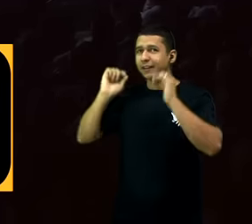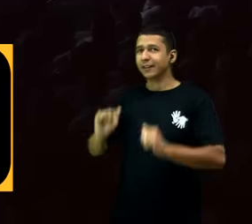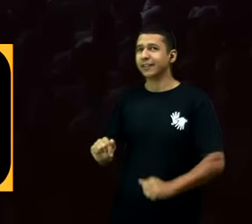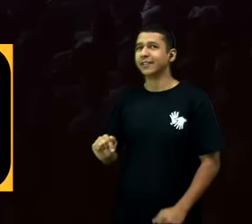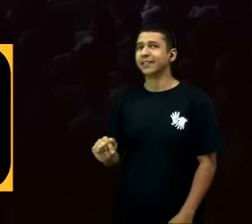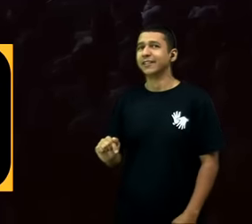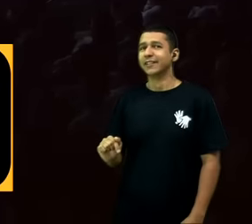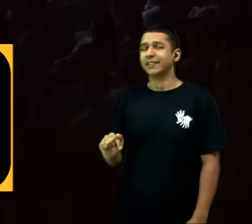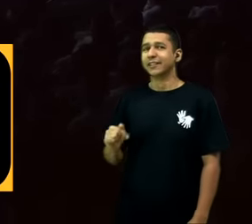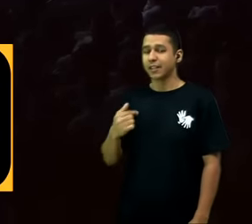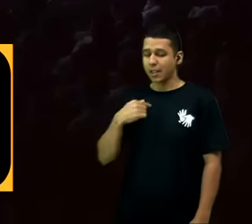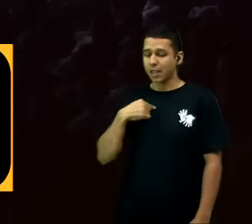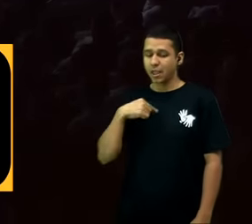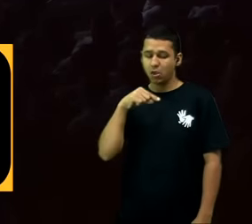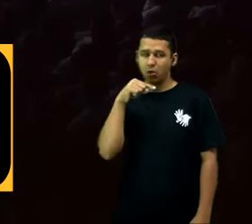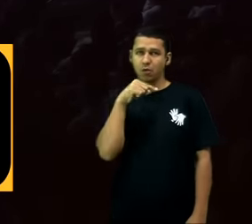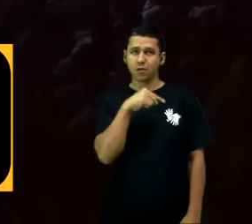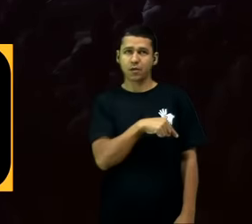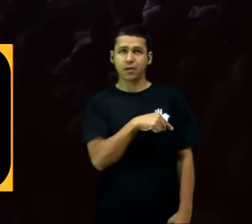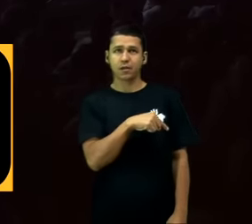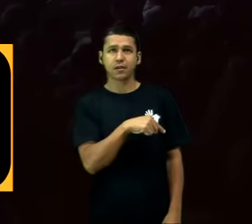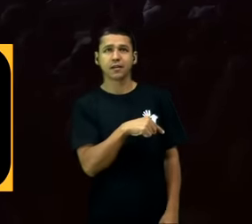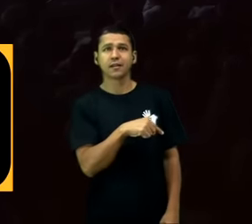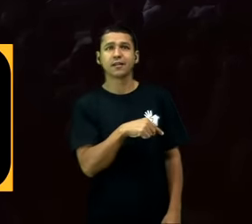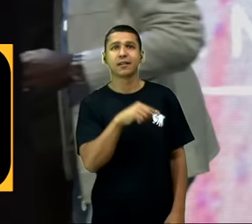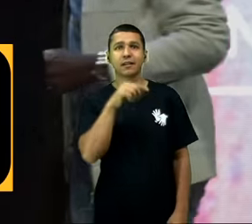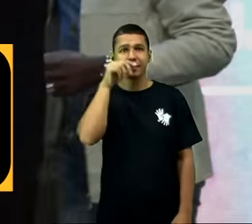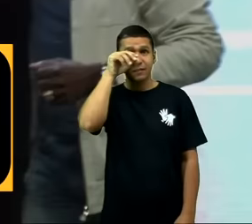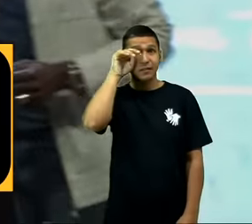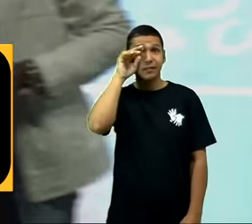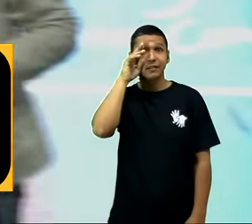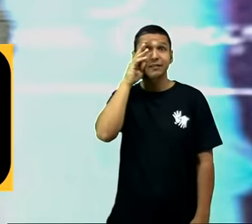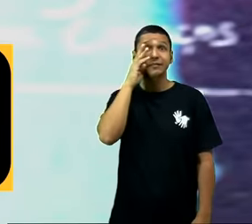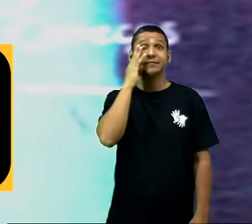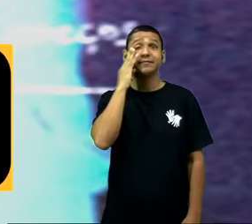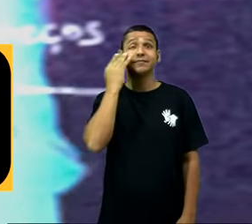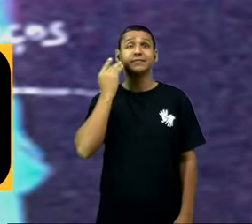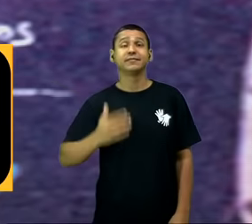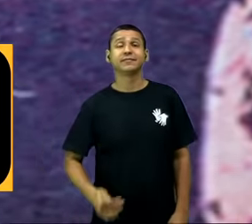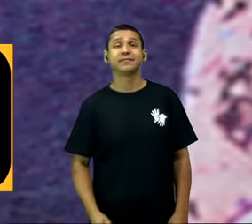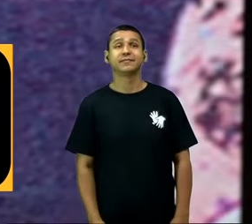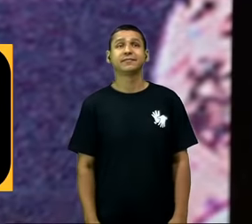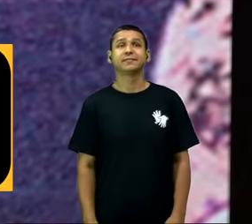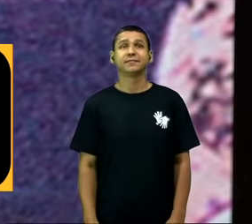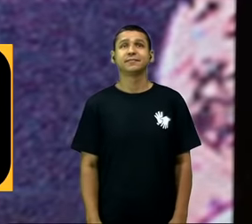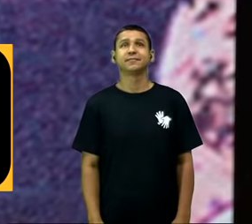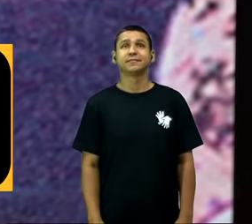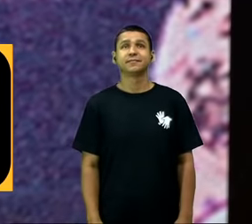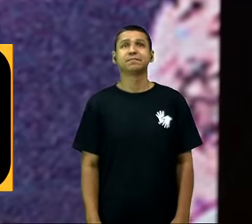enquanto eu e o rapaz. Percebe que não era uma criança. Abraão diz: o rapaz.